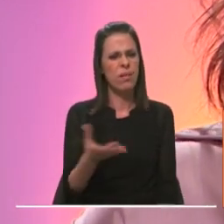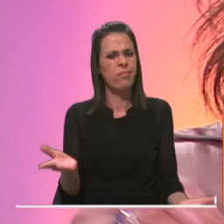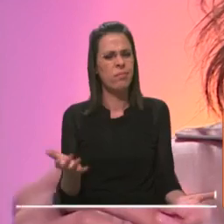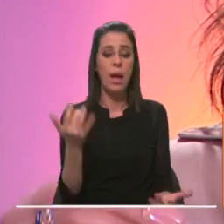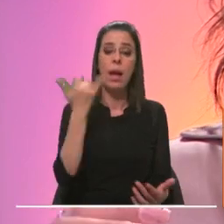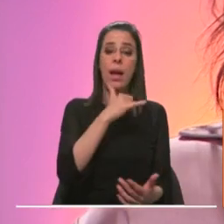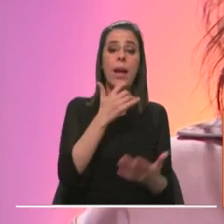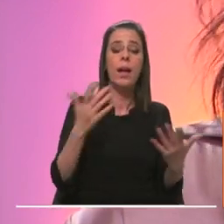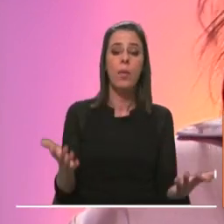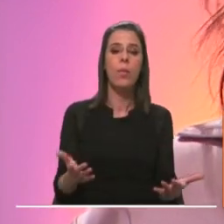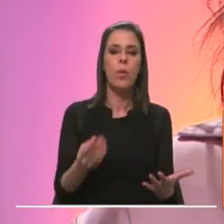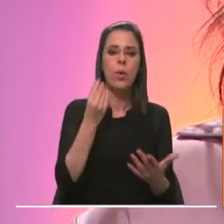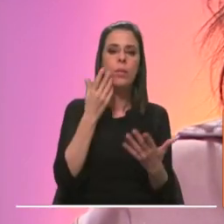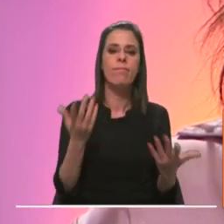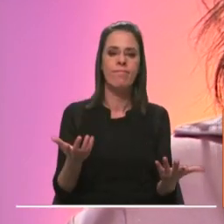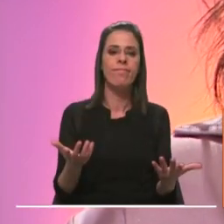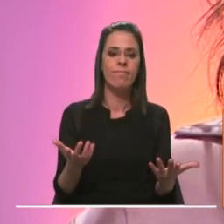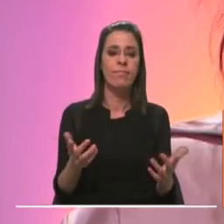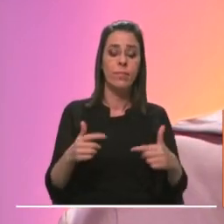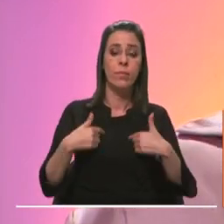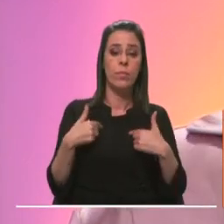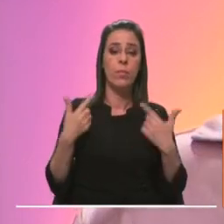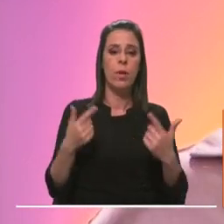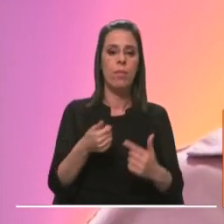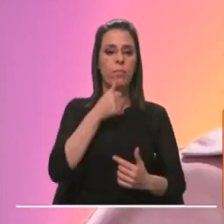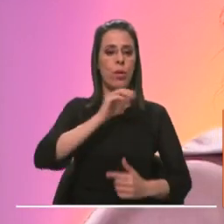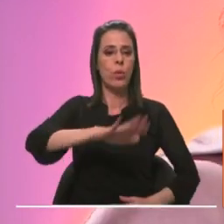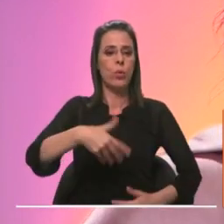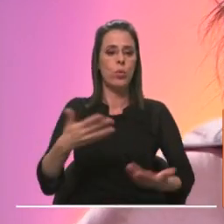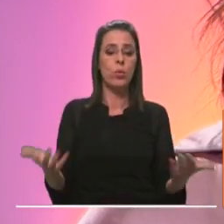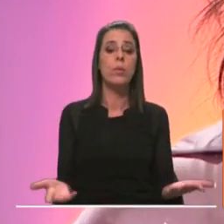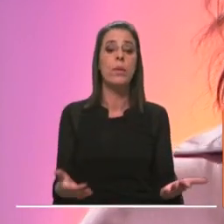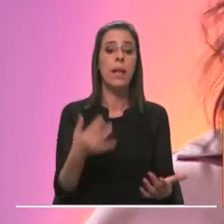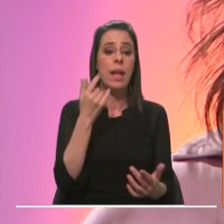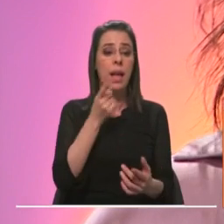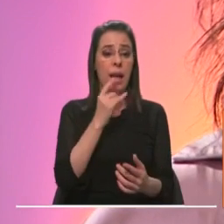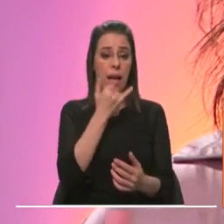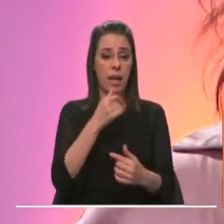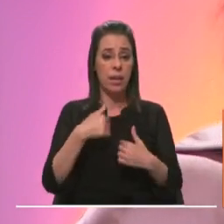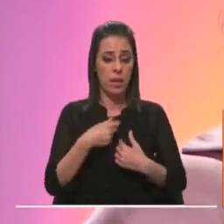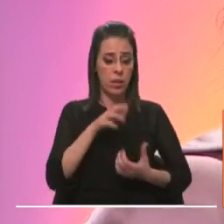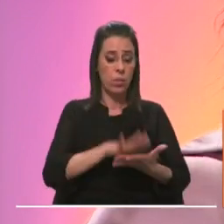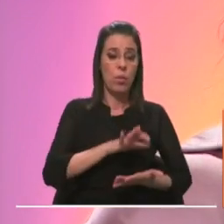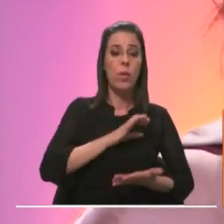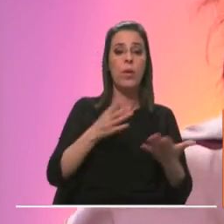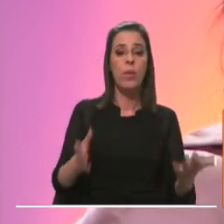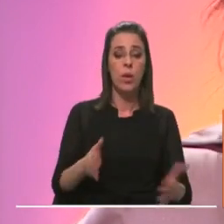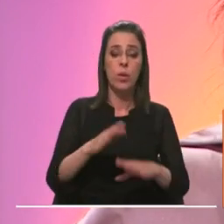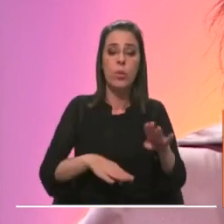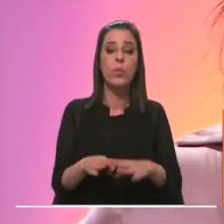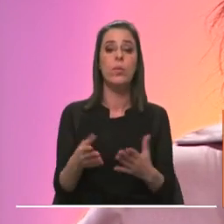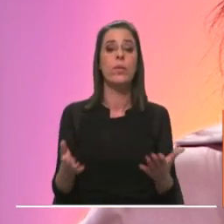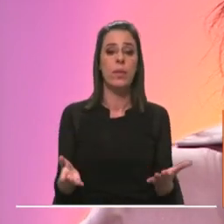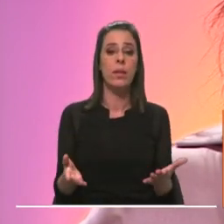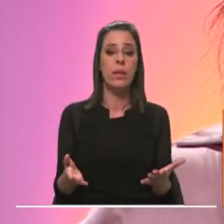está a rir-se de como ele está acima de tudo. Está a rir-se de mim, do meu ex-marido, do que